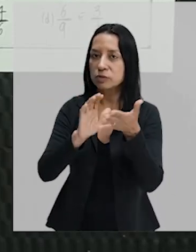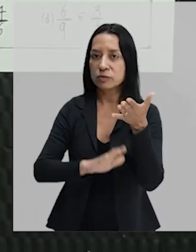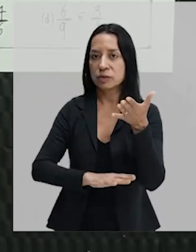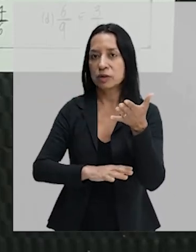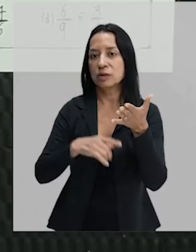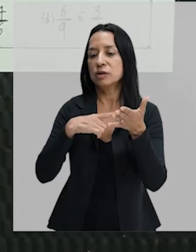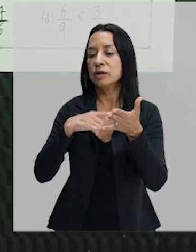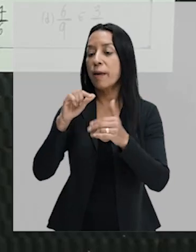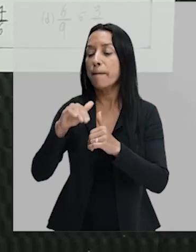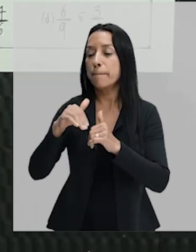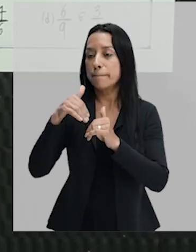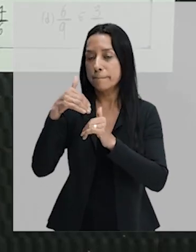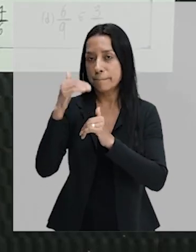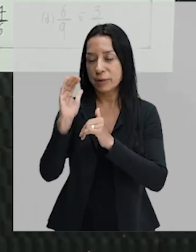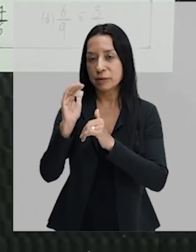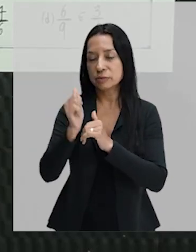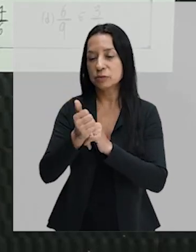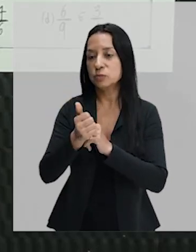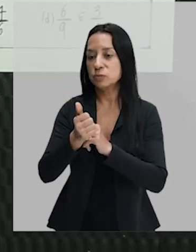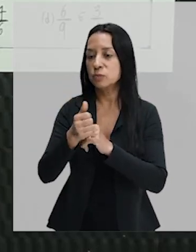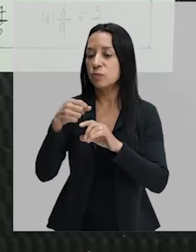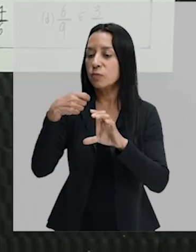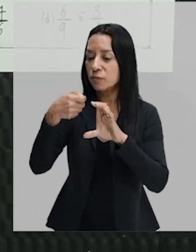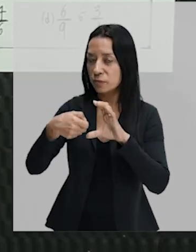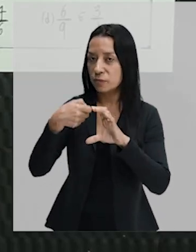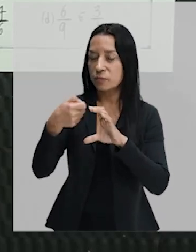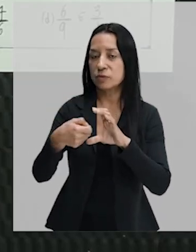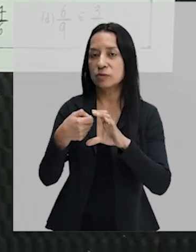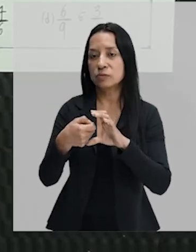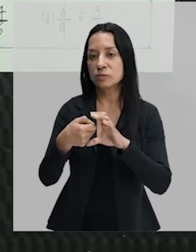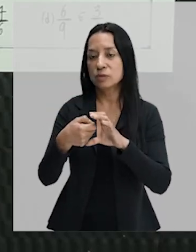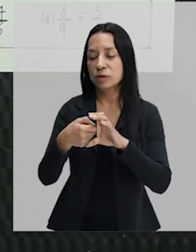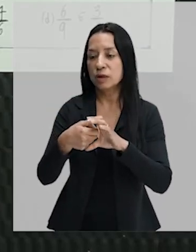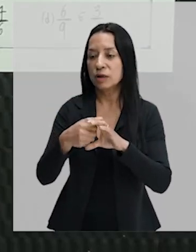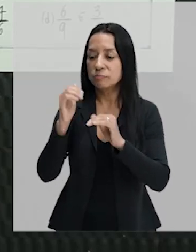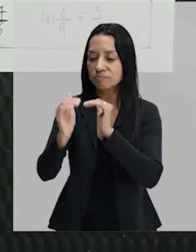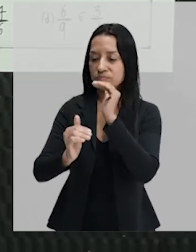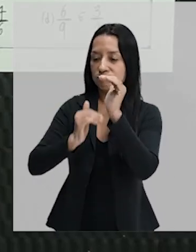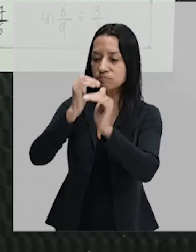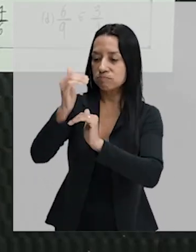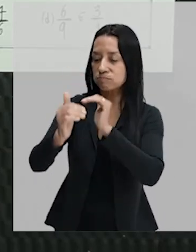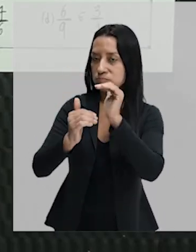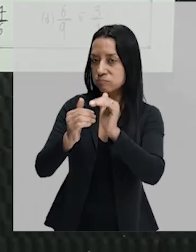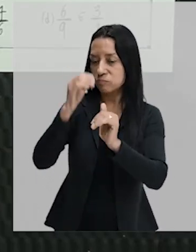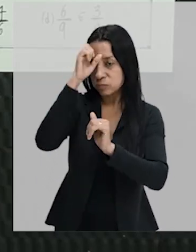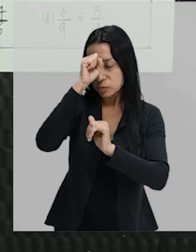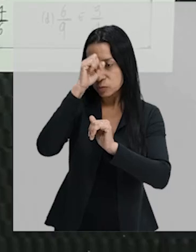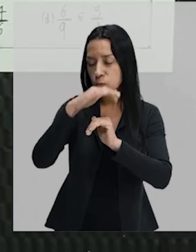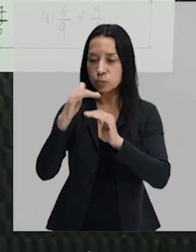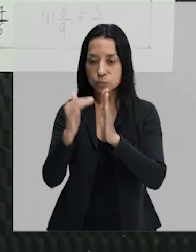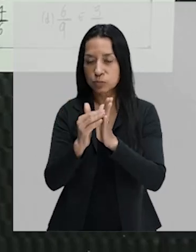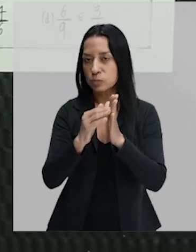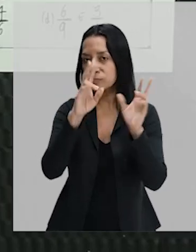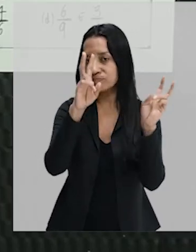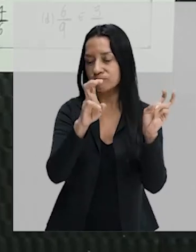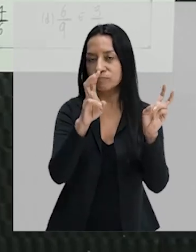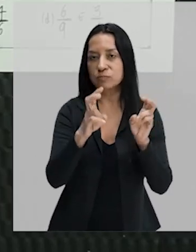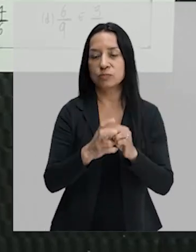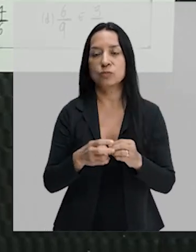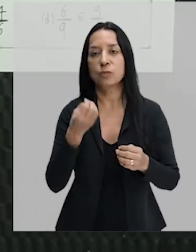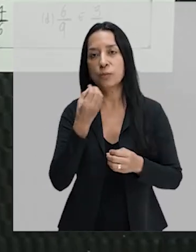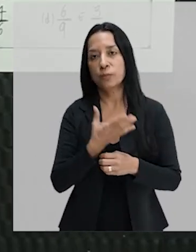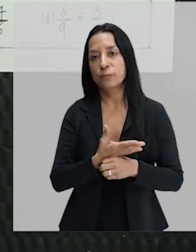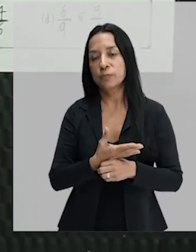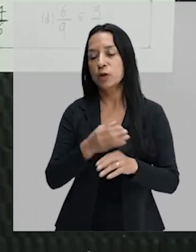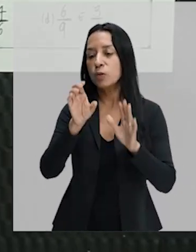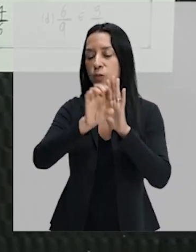vídeo, para que você possa aprender de forma gradativa, tá? Todo esse assunto, beleza? Então,